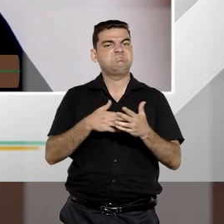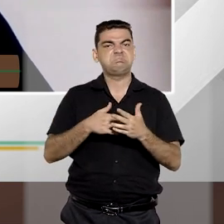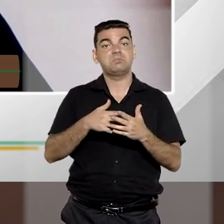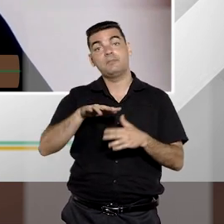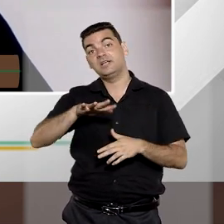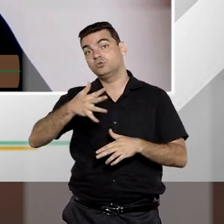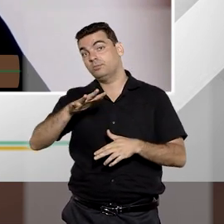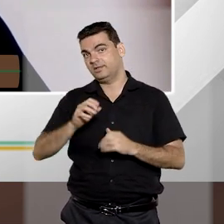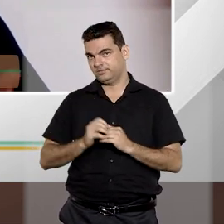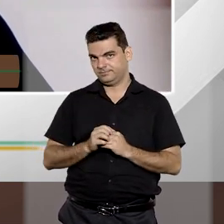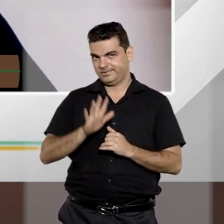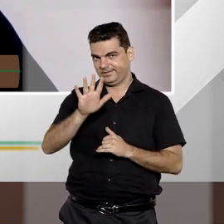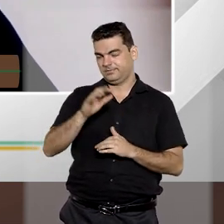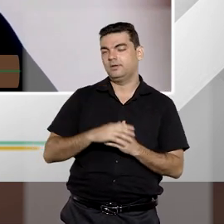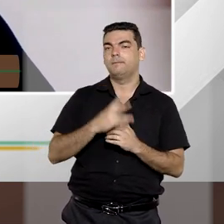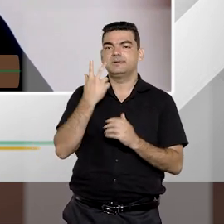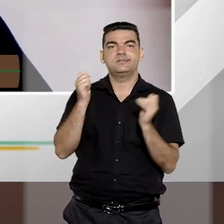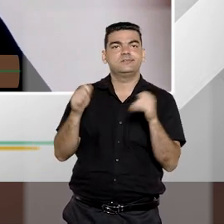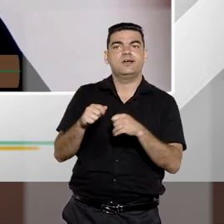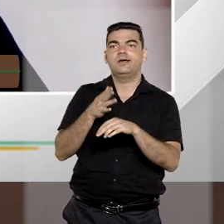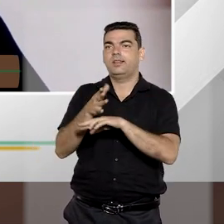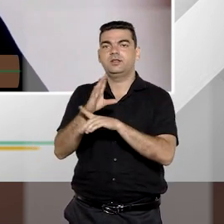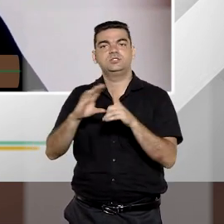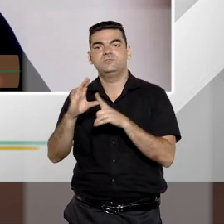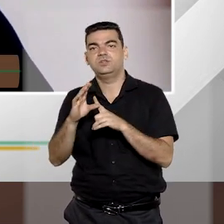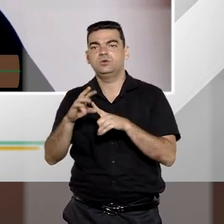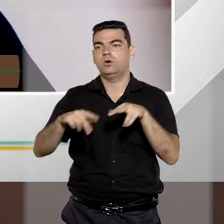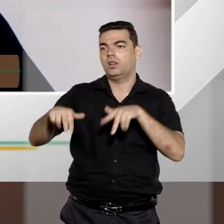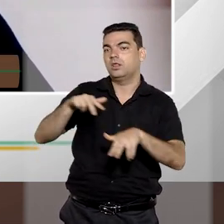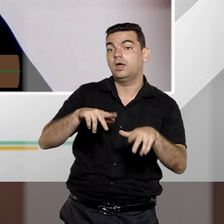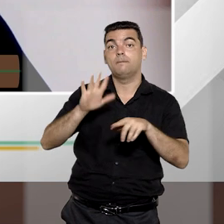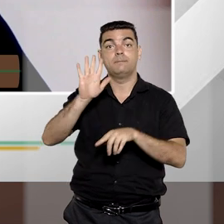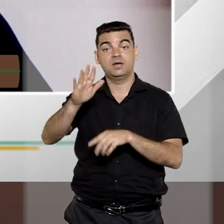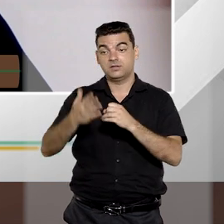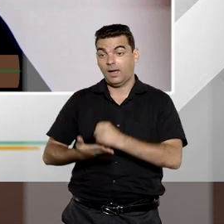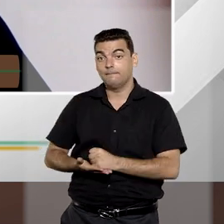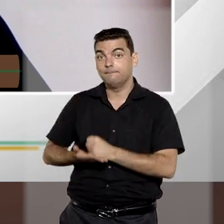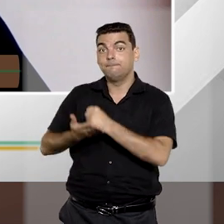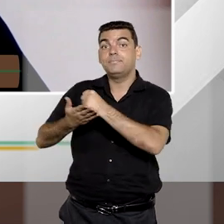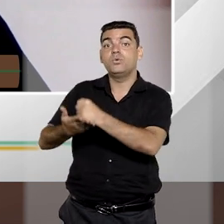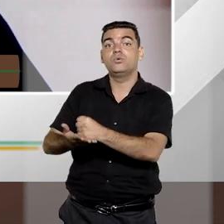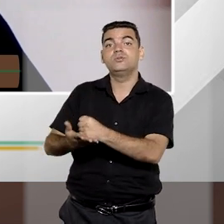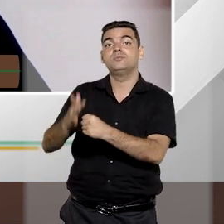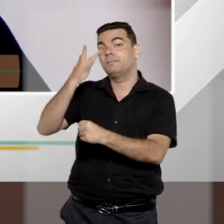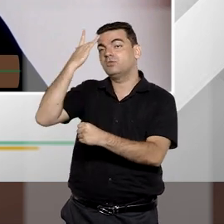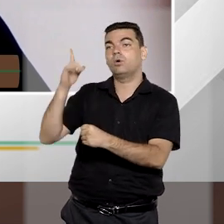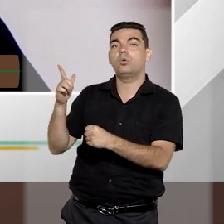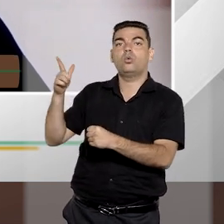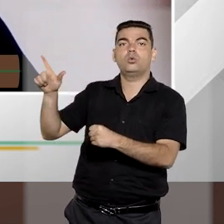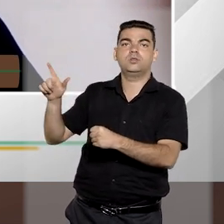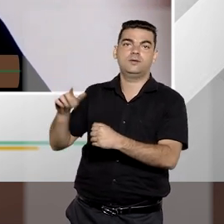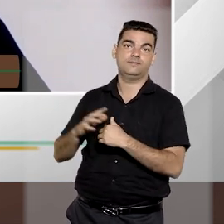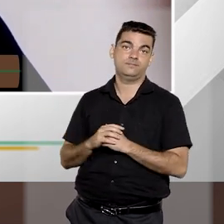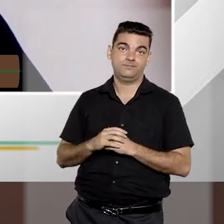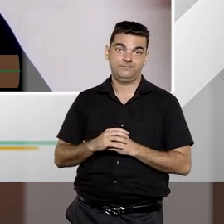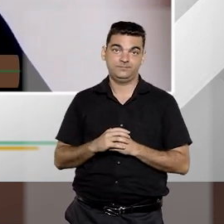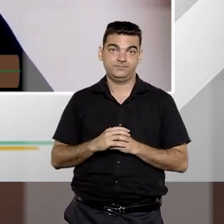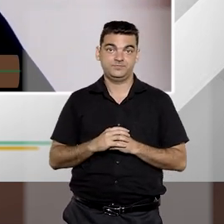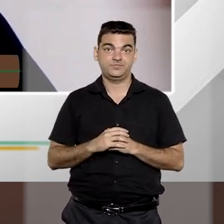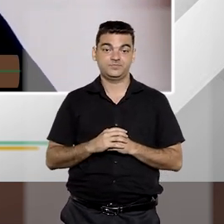aqueles que podem praticar por si atos da vida civil, desde que assistidos por quem a lei encarrega desse